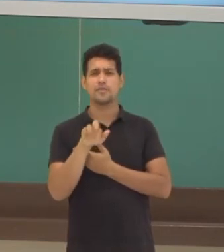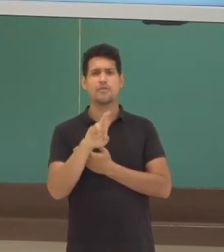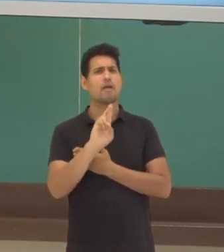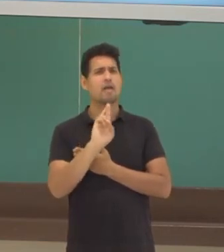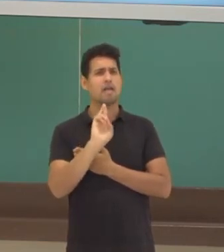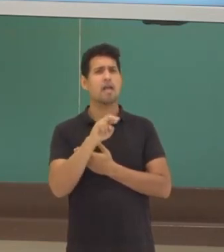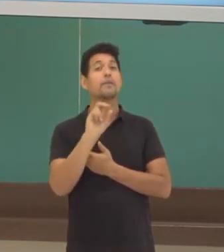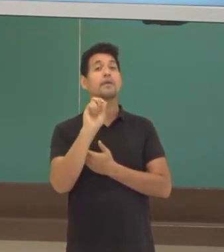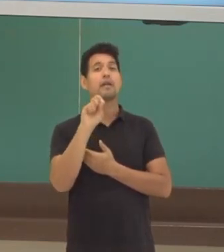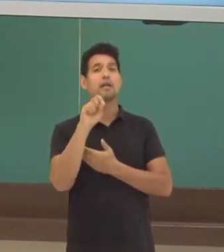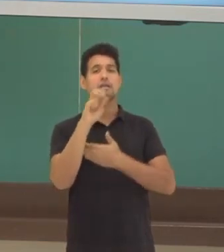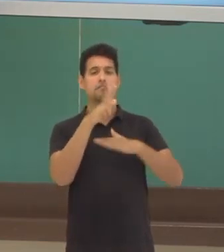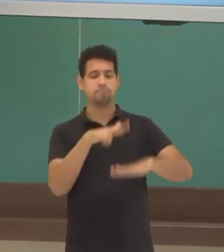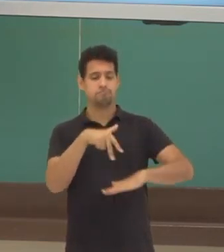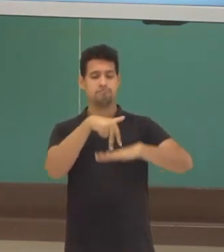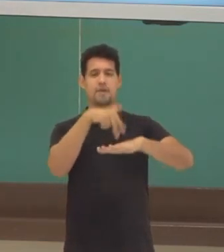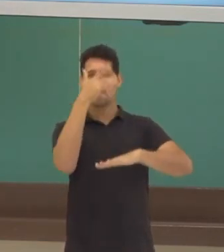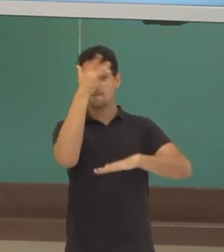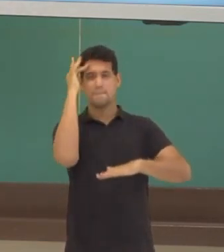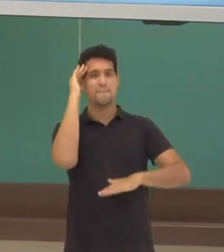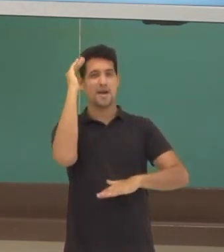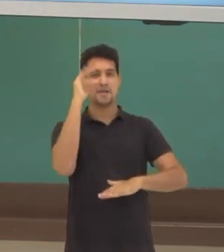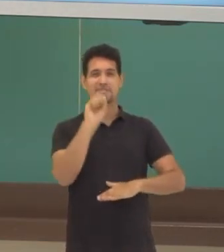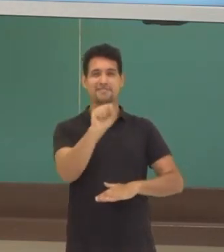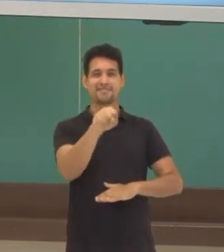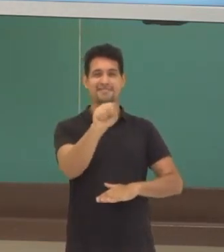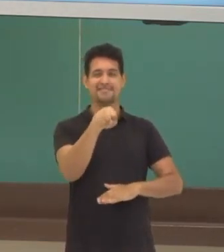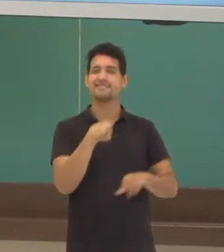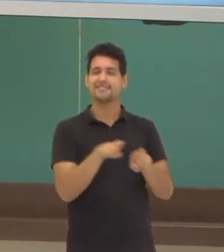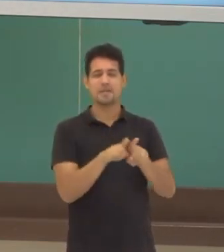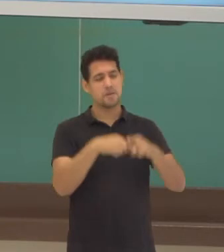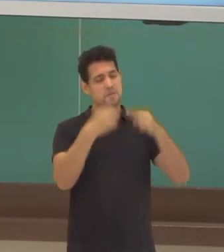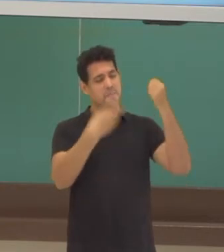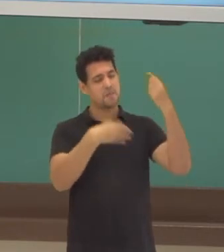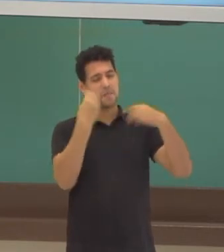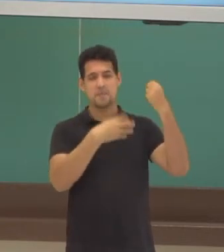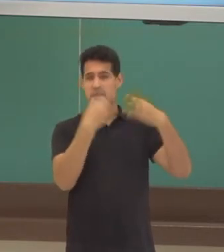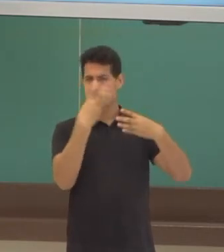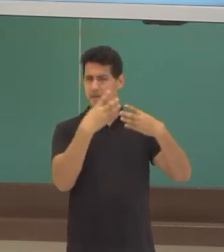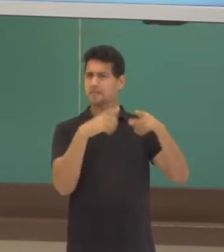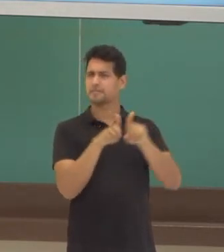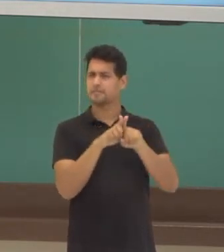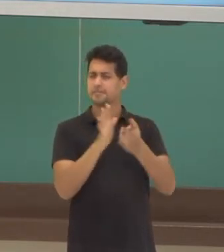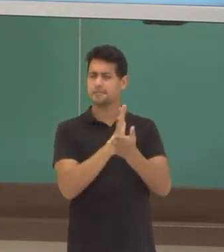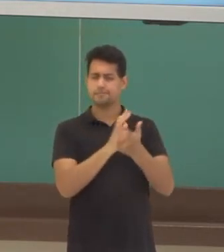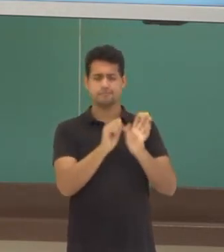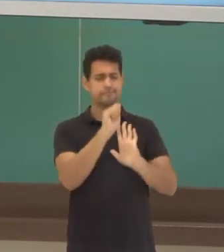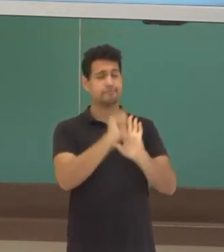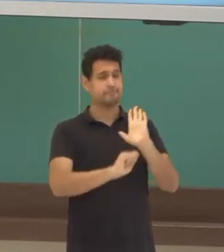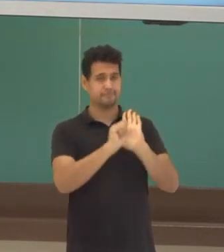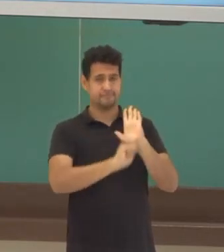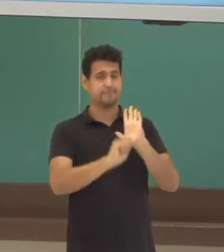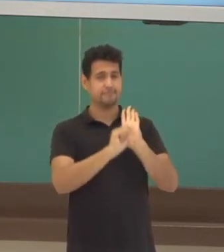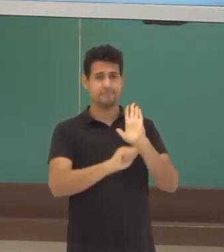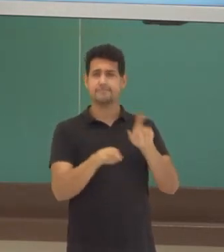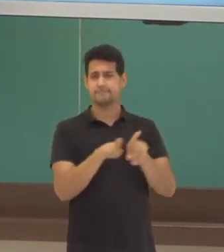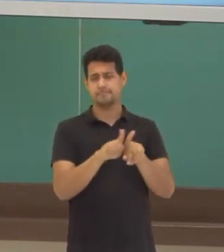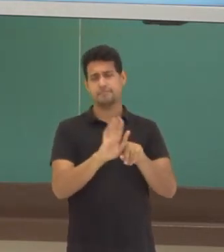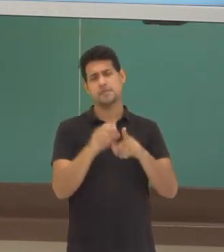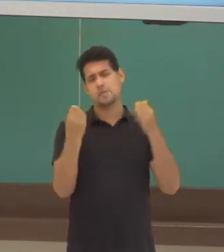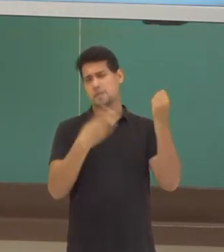né? Então, por meio da qual o narrador conta um fato, uma história ou ainda um acontecimento.